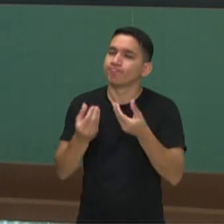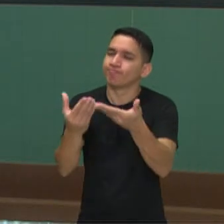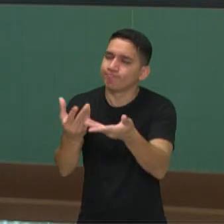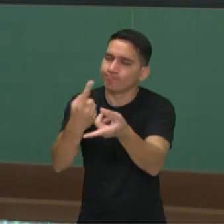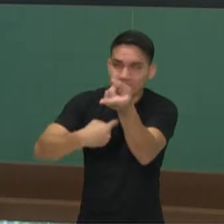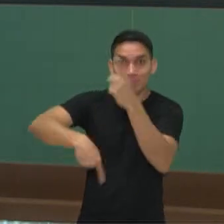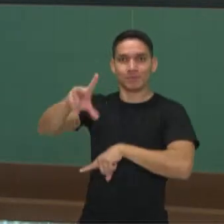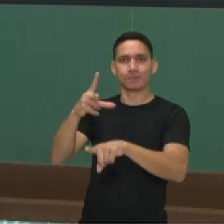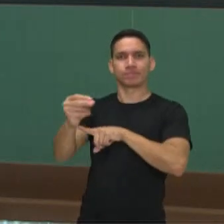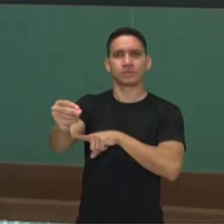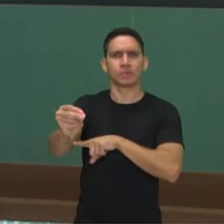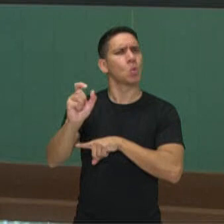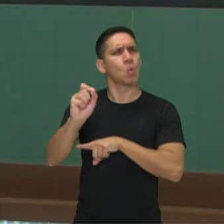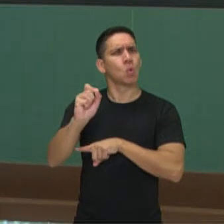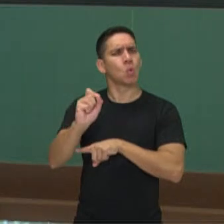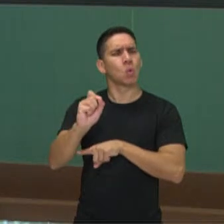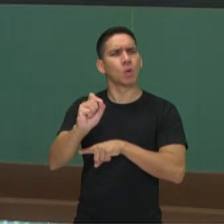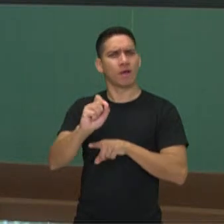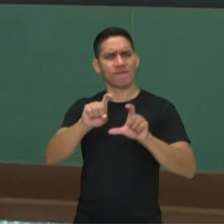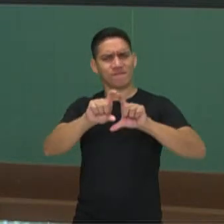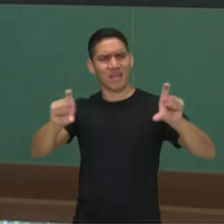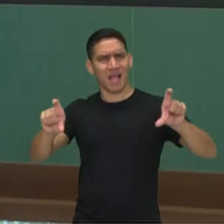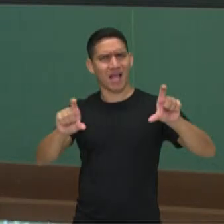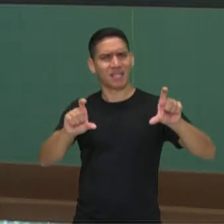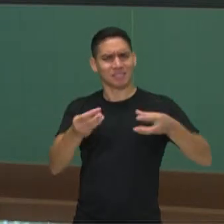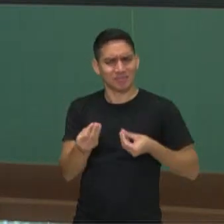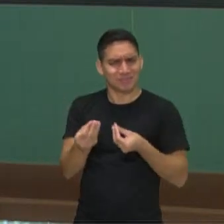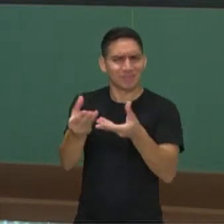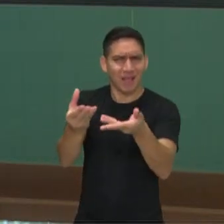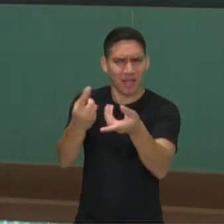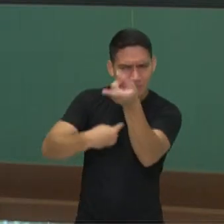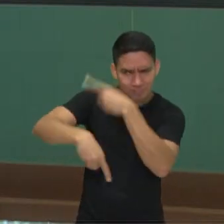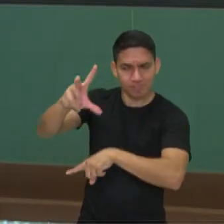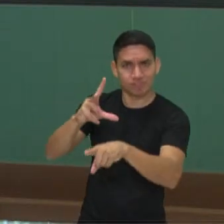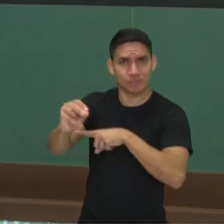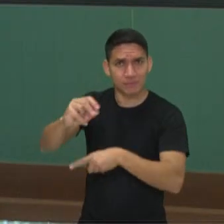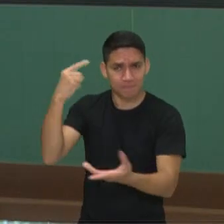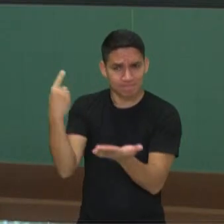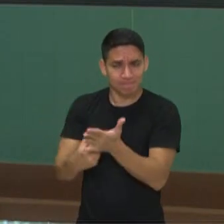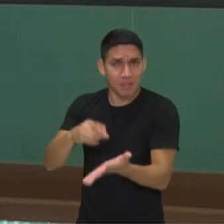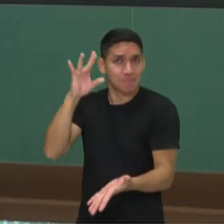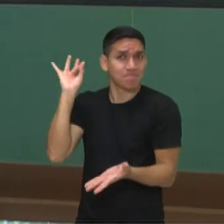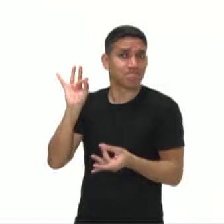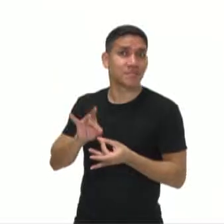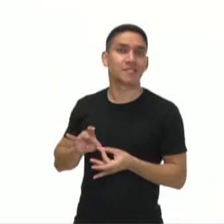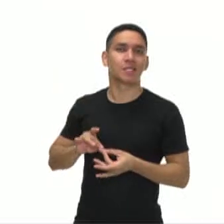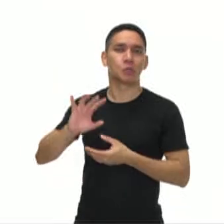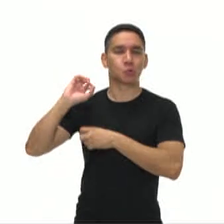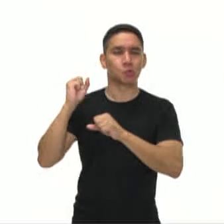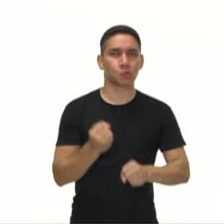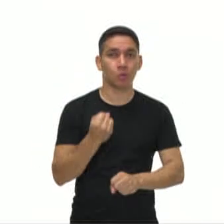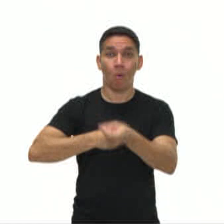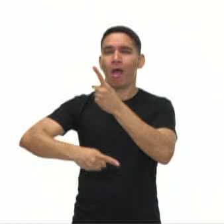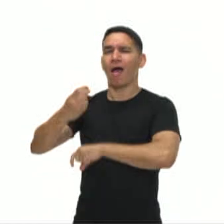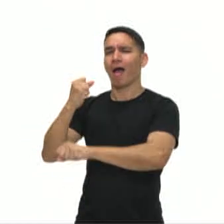Esta frase, ceder para vencer, se tornou um mantra no judô. Em